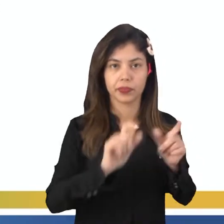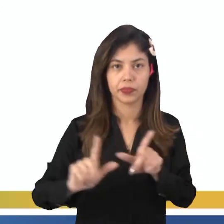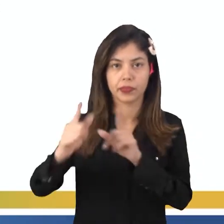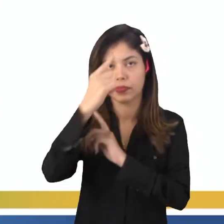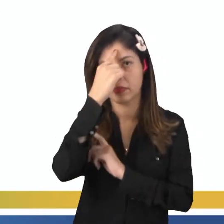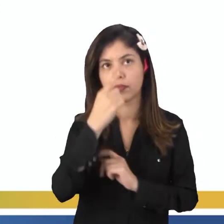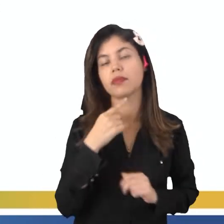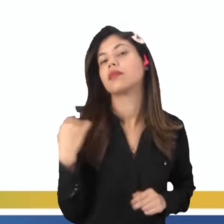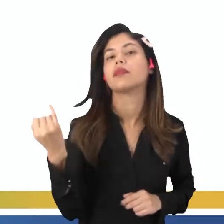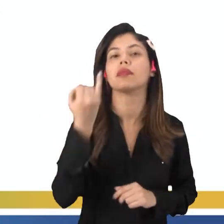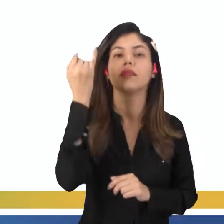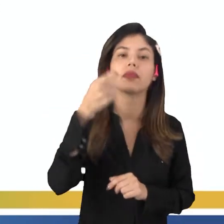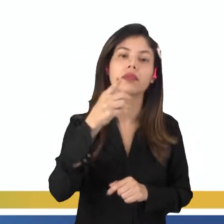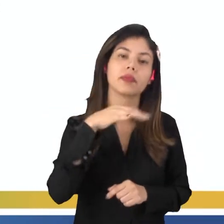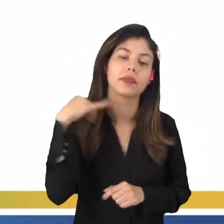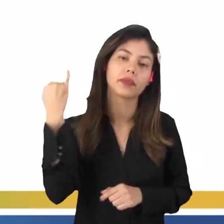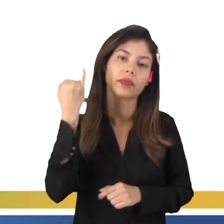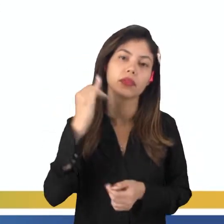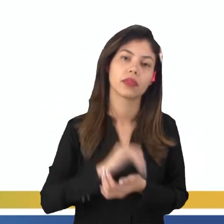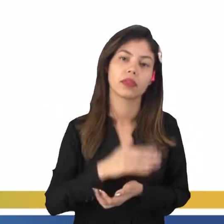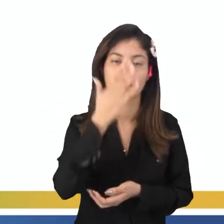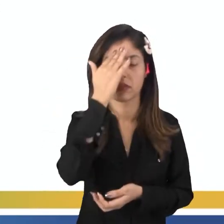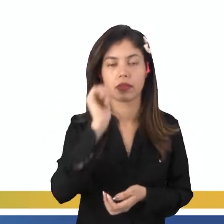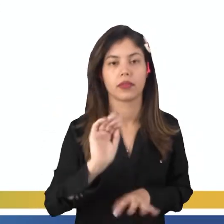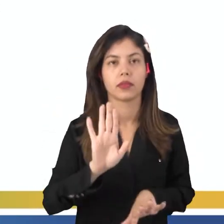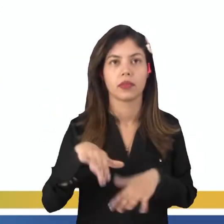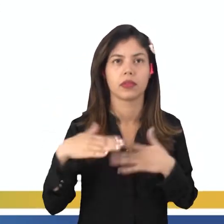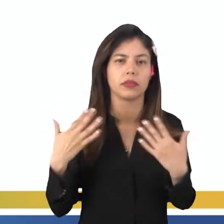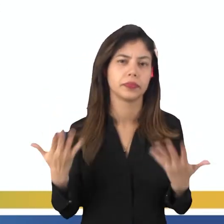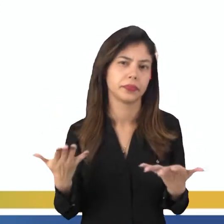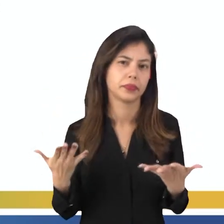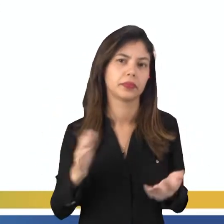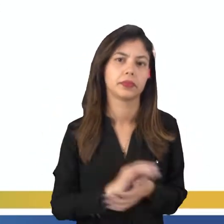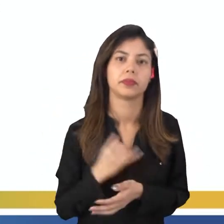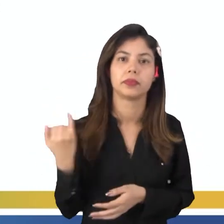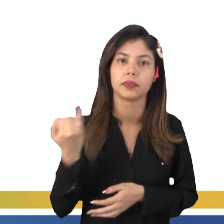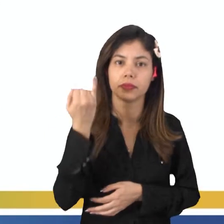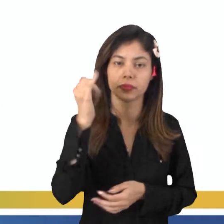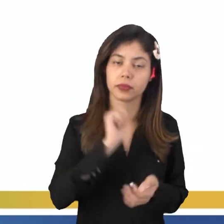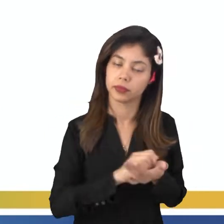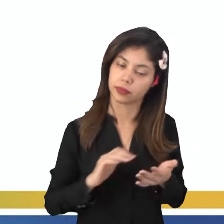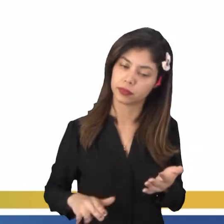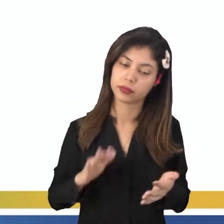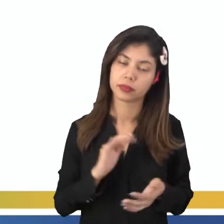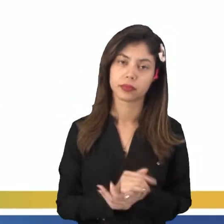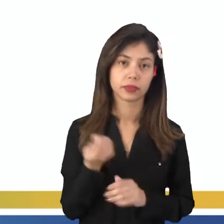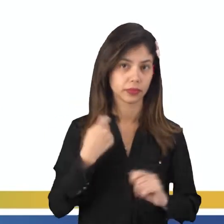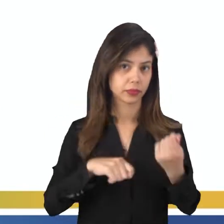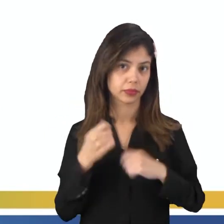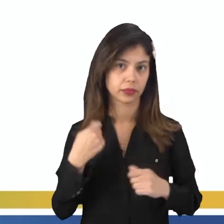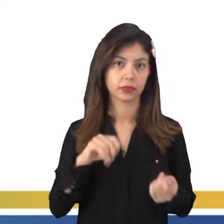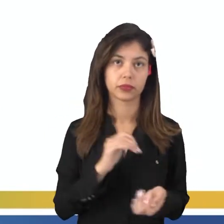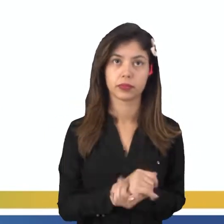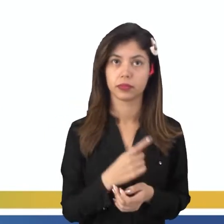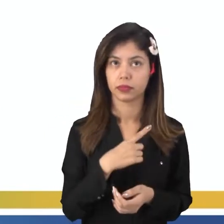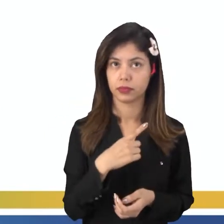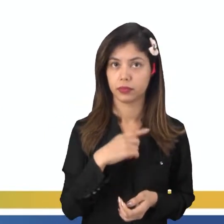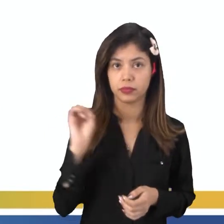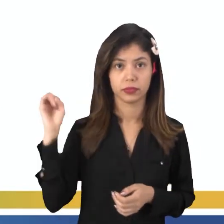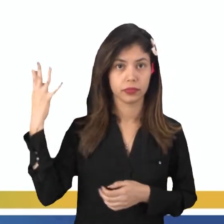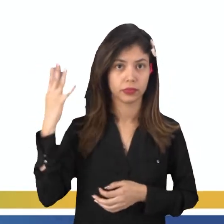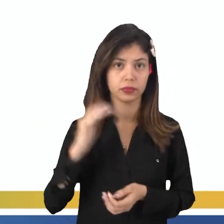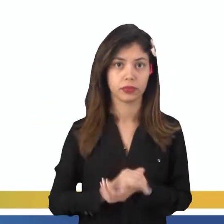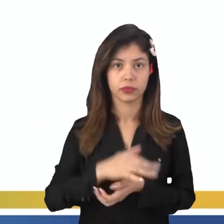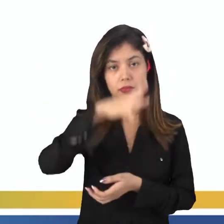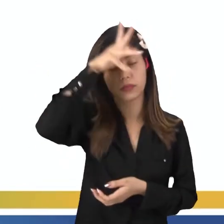aí que é importante você entender também quais são as principais atividades econômicas que acontecem na